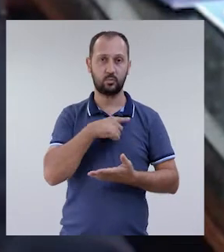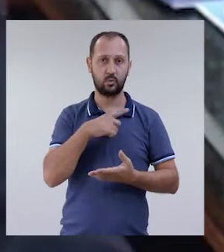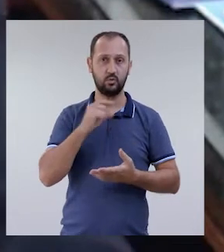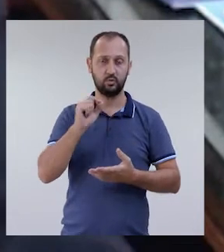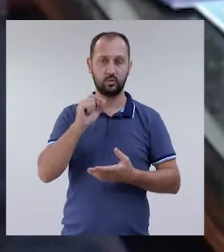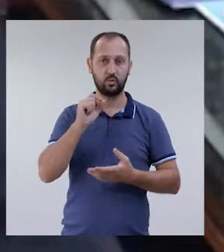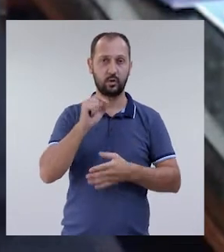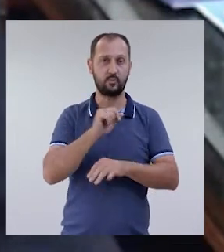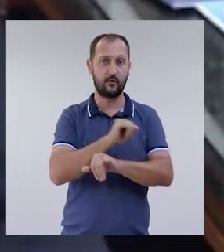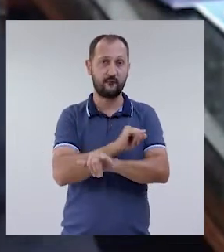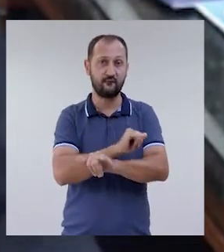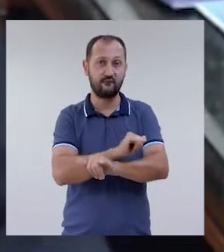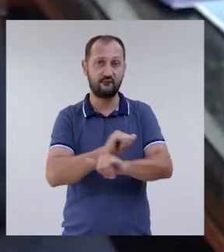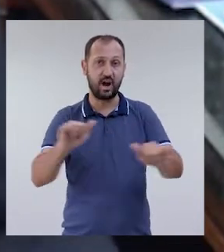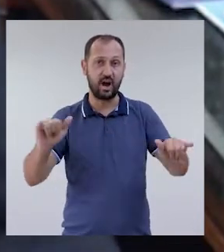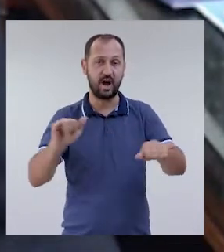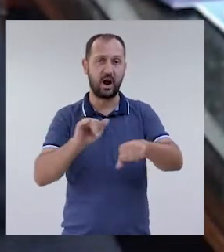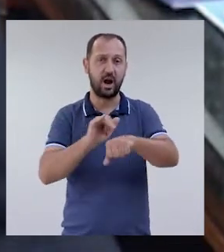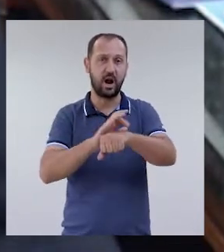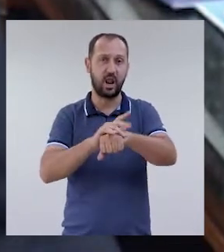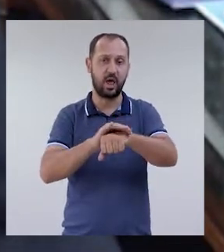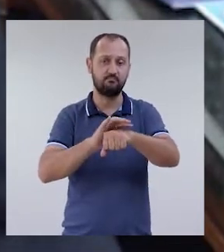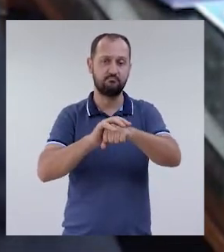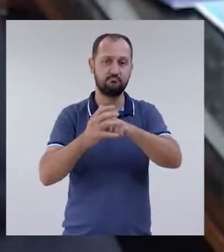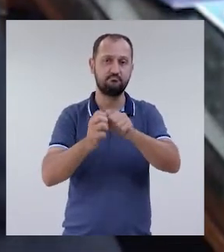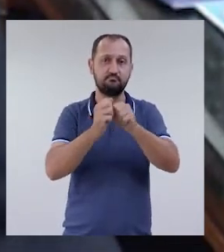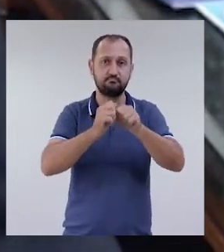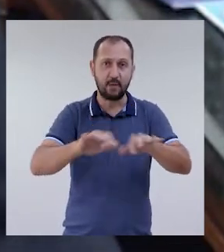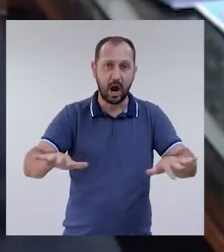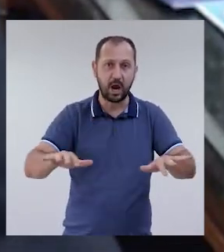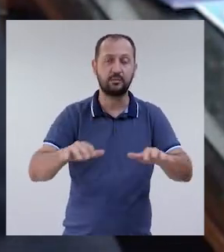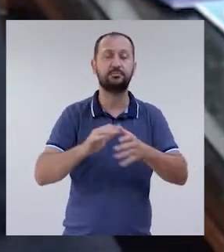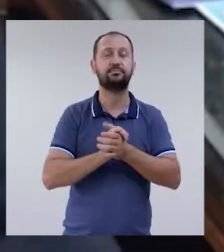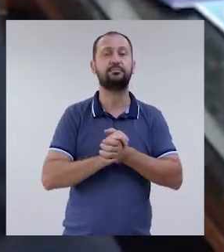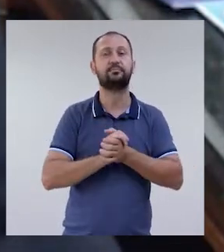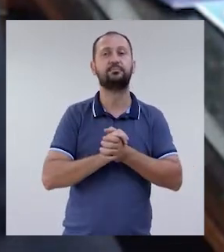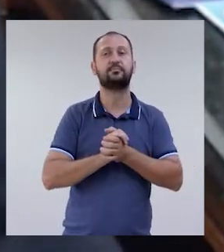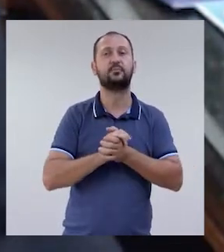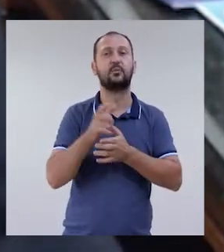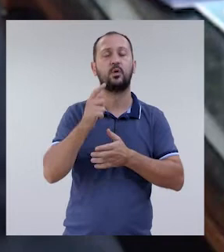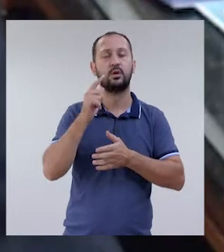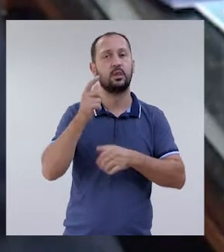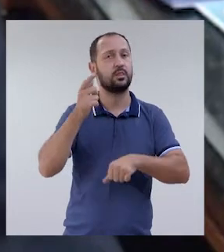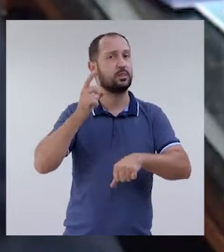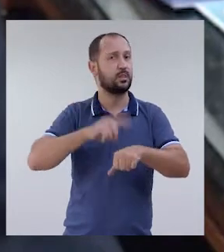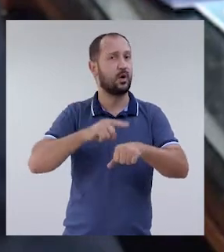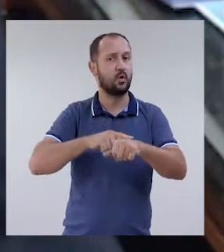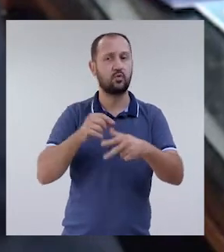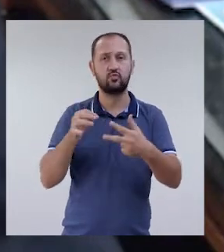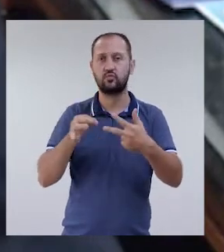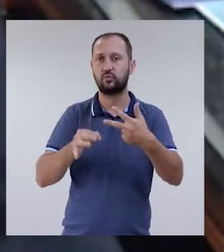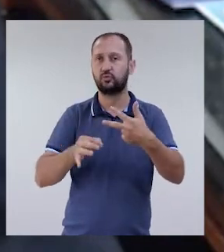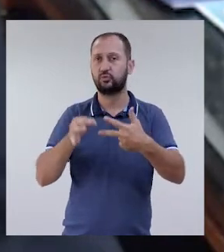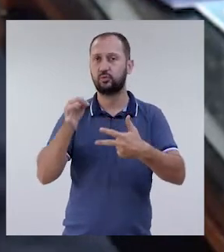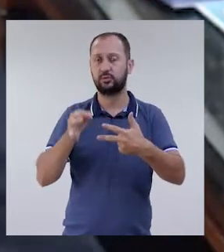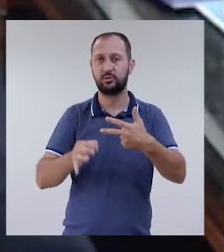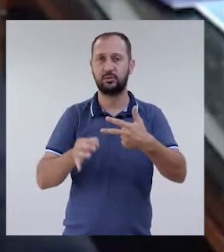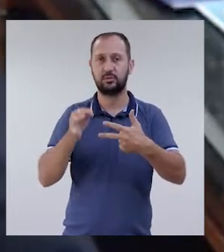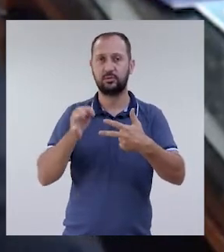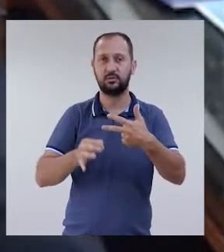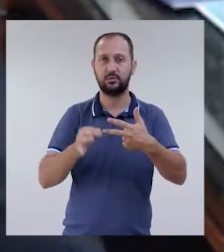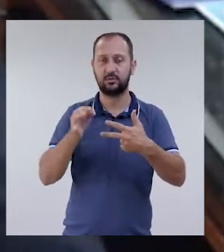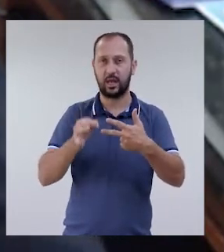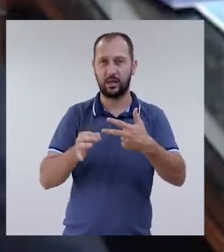quando foi decretada a pandemia, declarada a pandemia, o Poder Judiciário de Mato Grosso do Sul